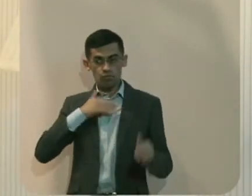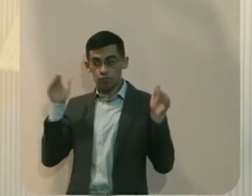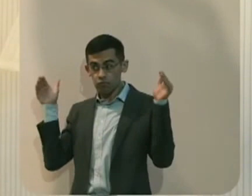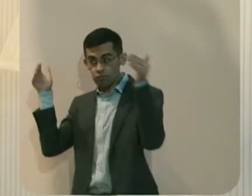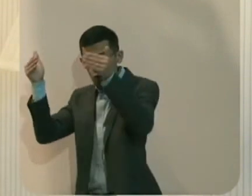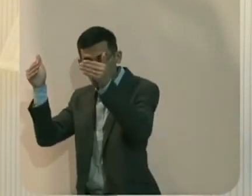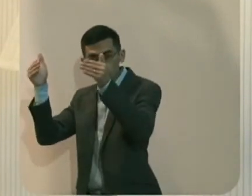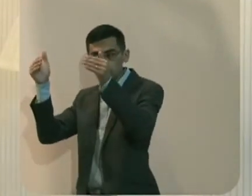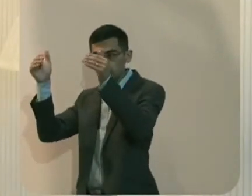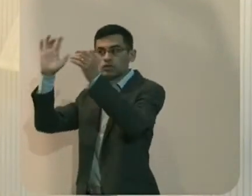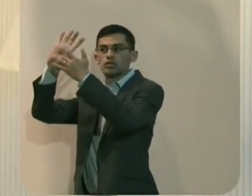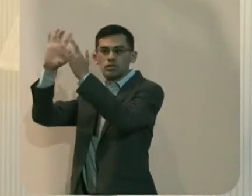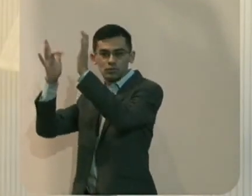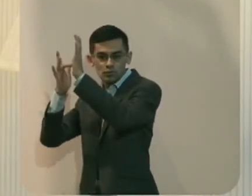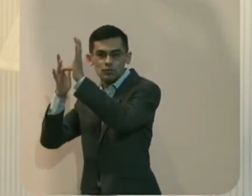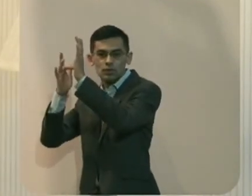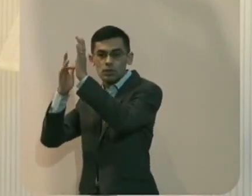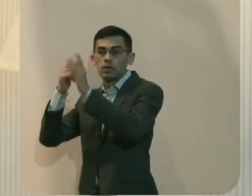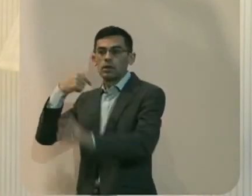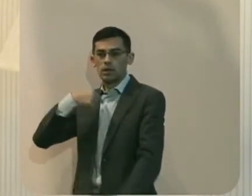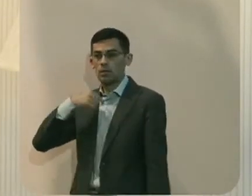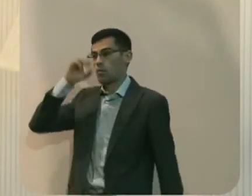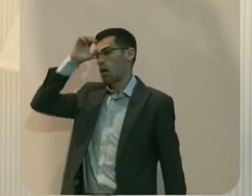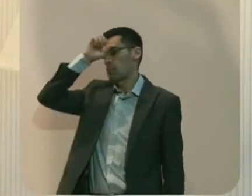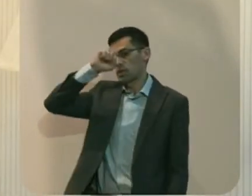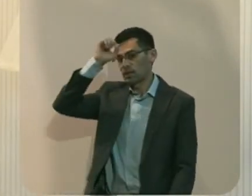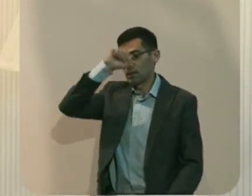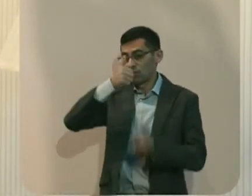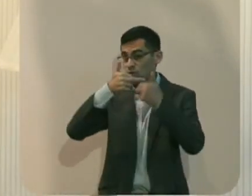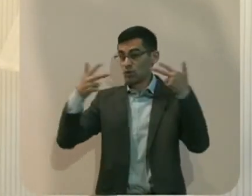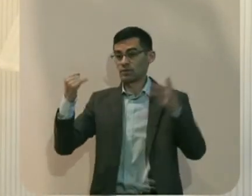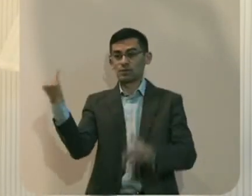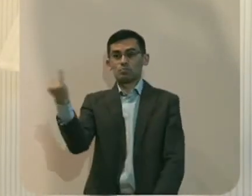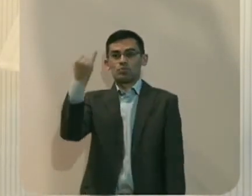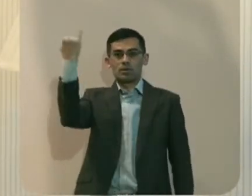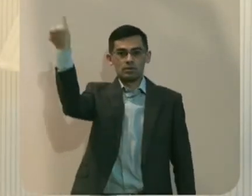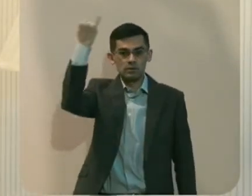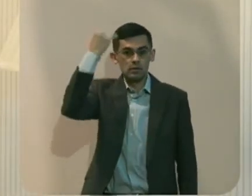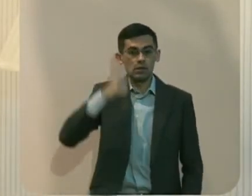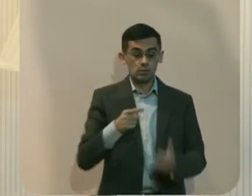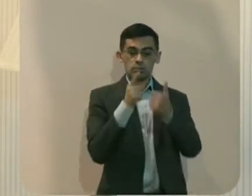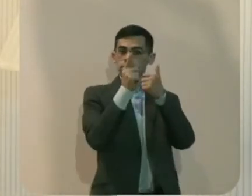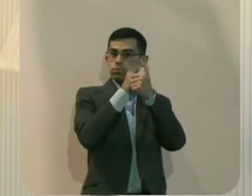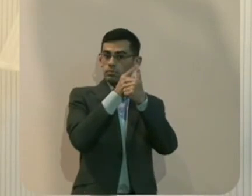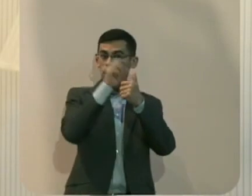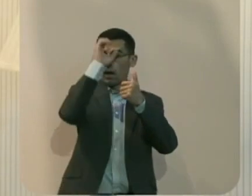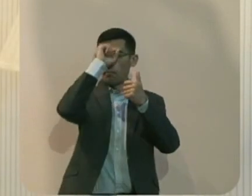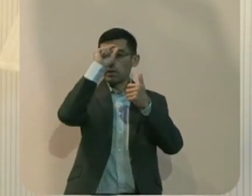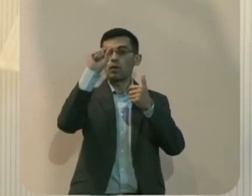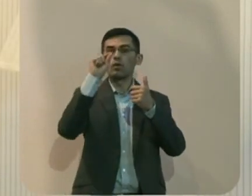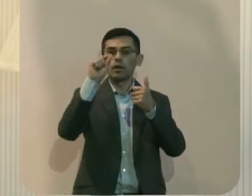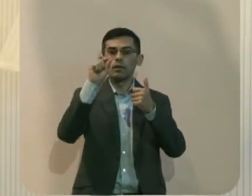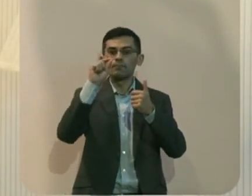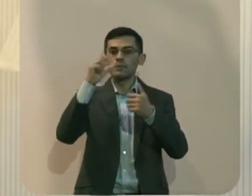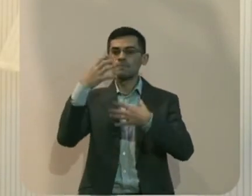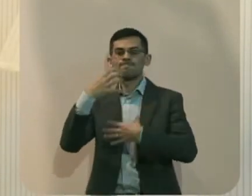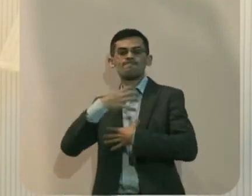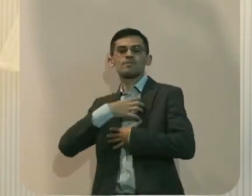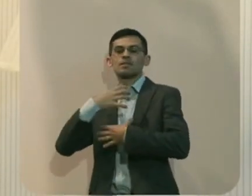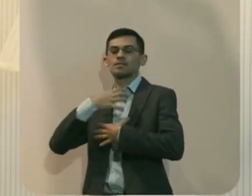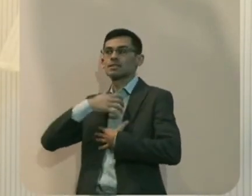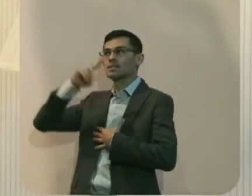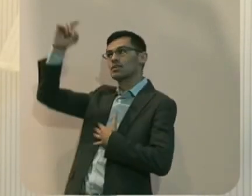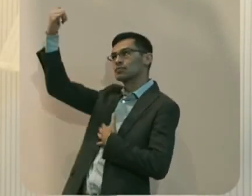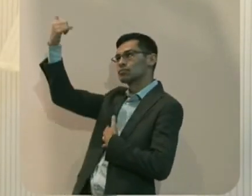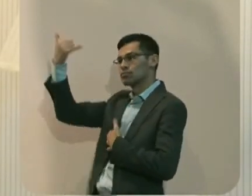Cristo, tá? Então a gente vai aprender algumas coisas interessantes. A primeira coisa que a gente vai aprender é a ouvir a voz do